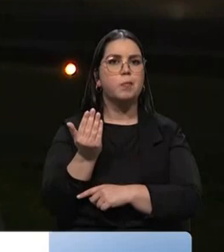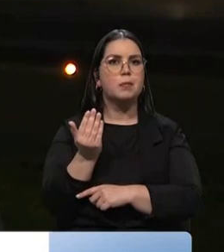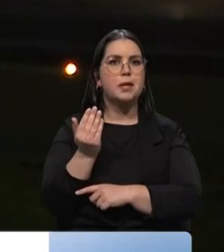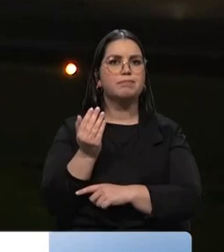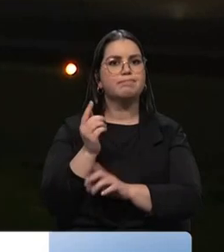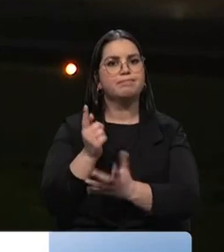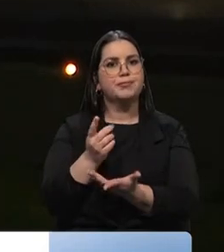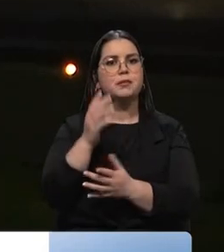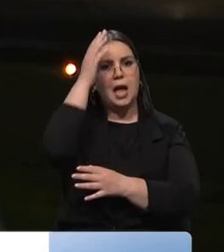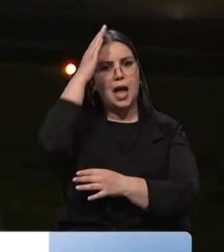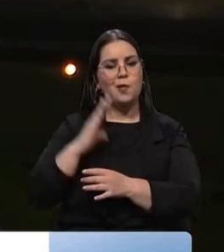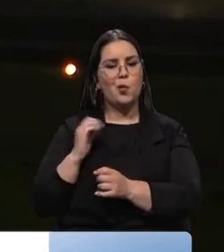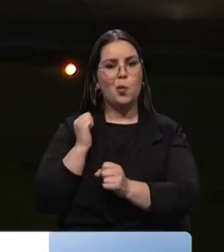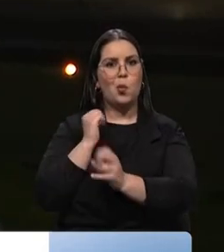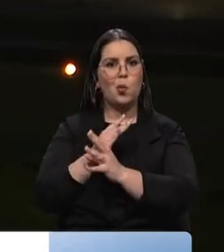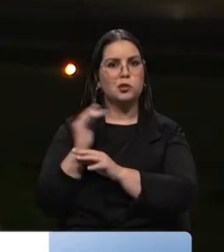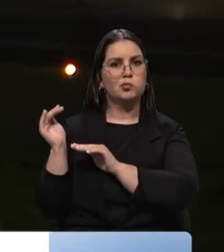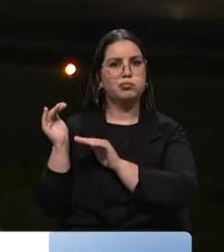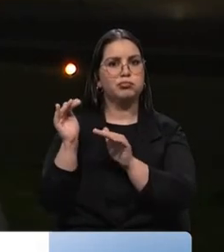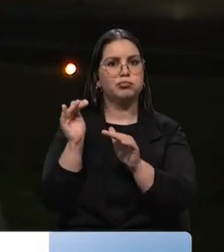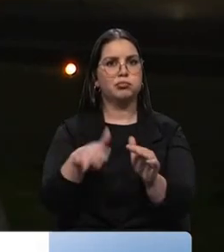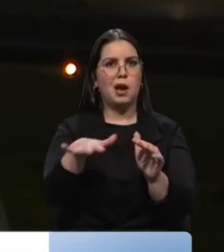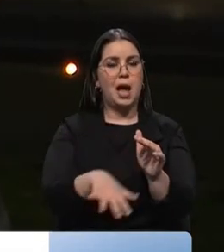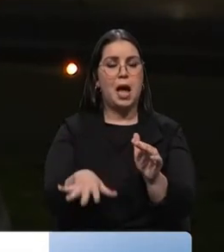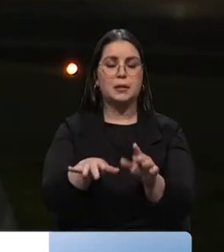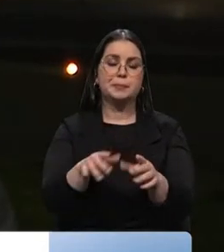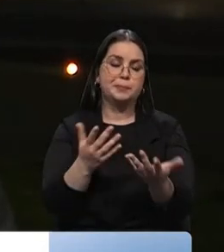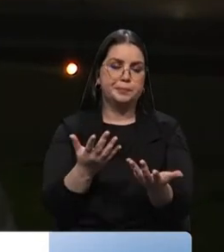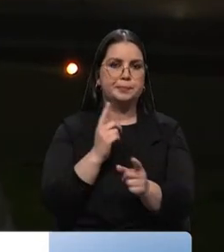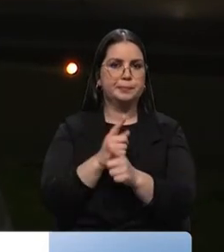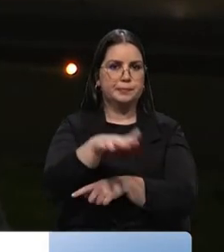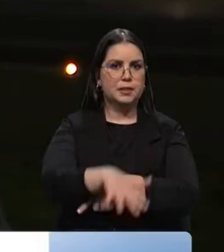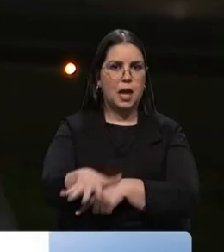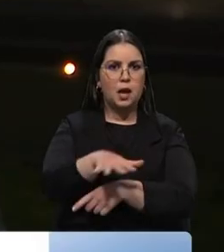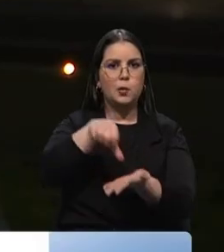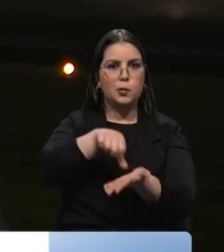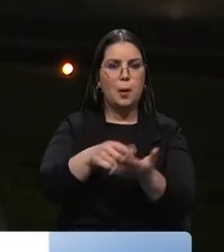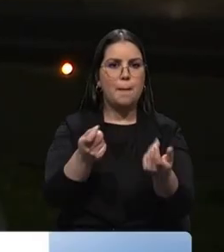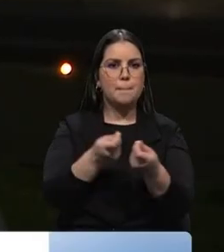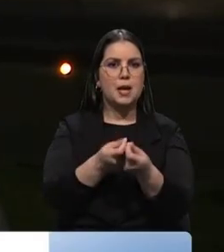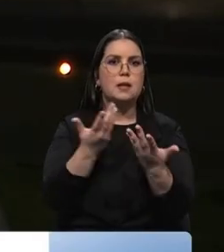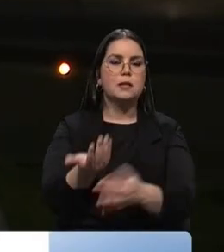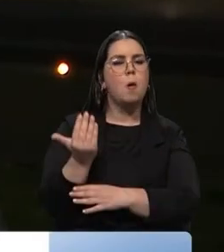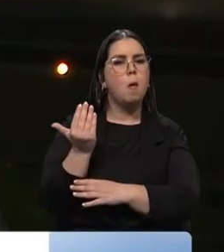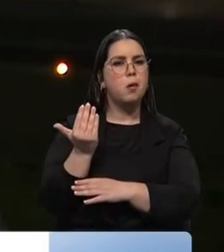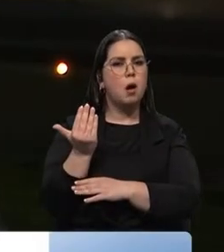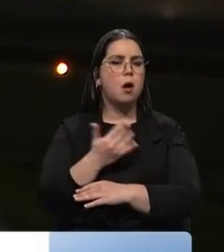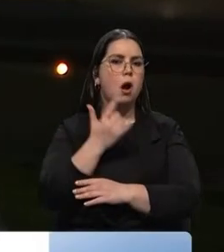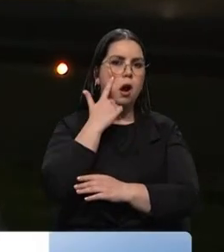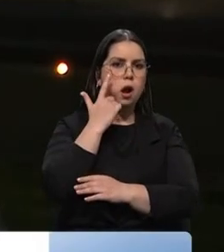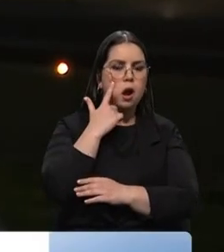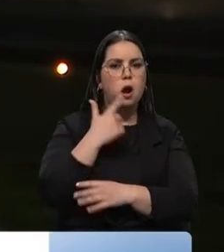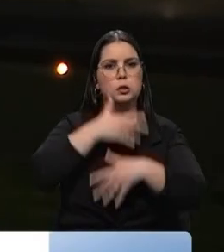movimentem mais para junto do teatro de operações, se o podemos chamar assim, e que, portanto, estão em compasso de espera a ver se